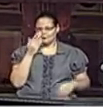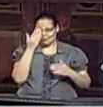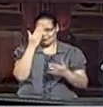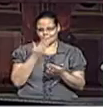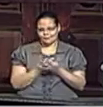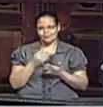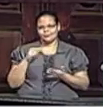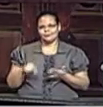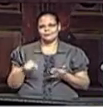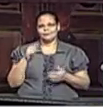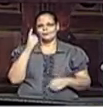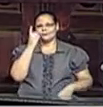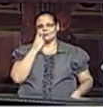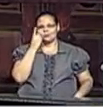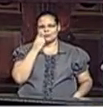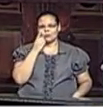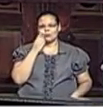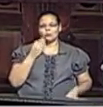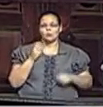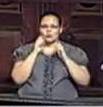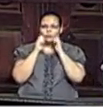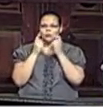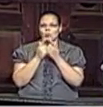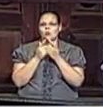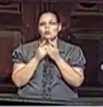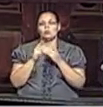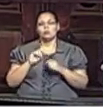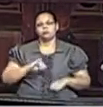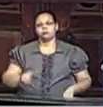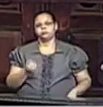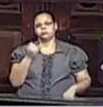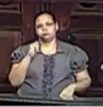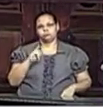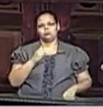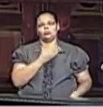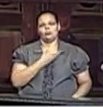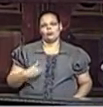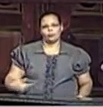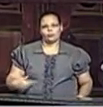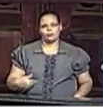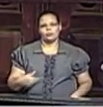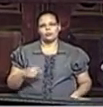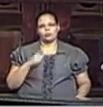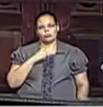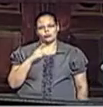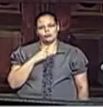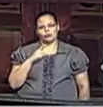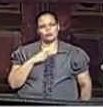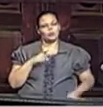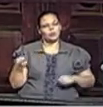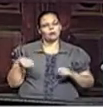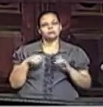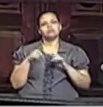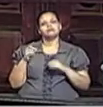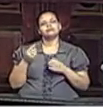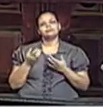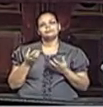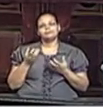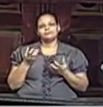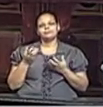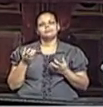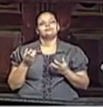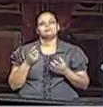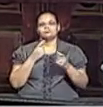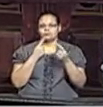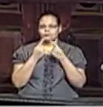parlamento uma janela de oportunidade se o governo e a liderança do governo na casa estiverem dispostas efetivamente